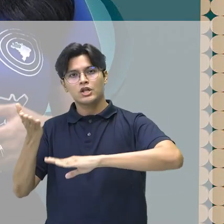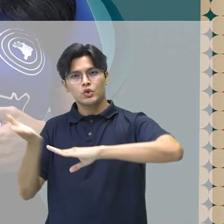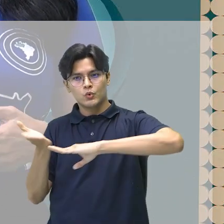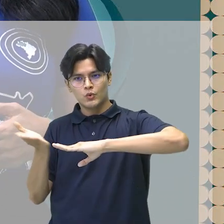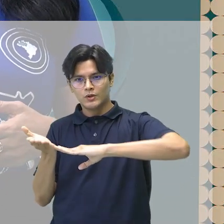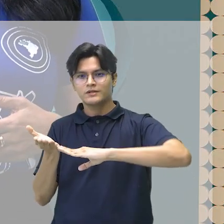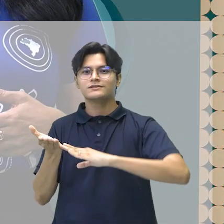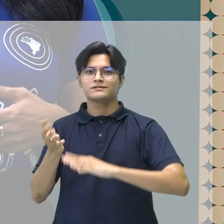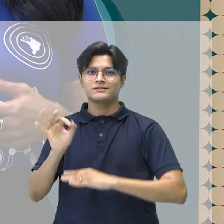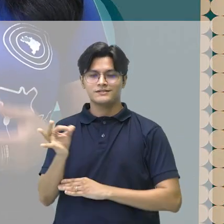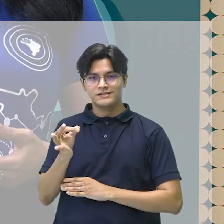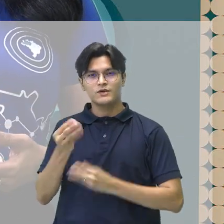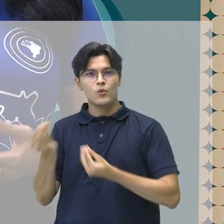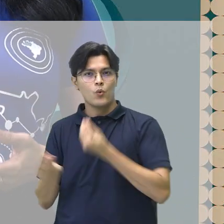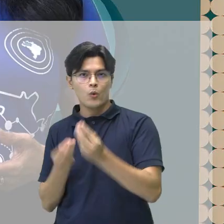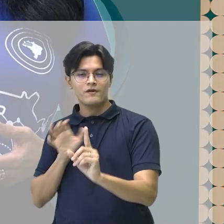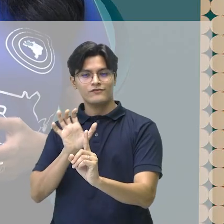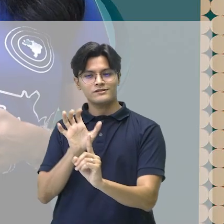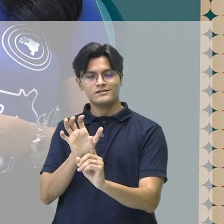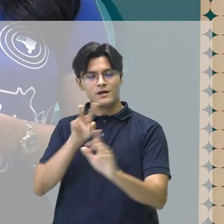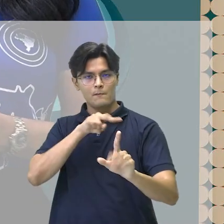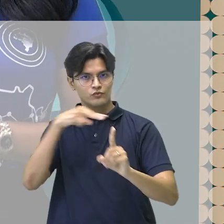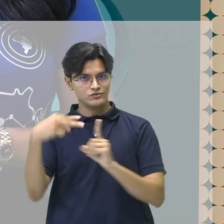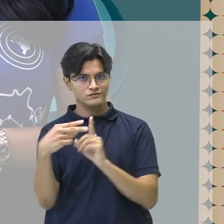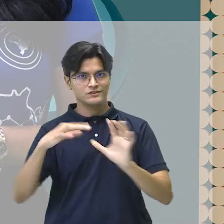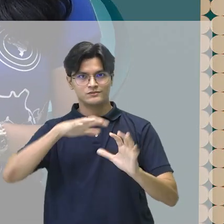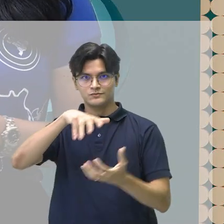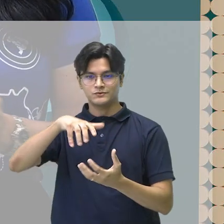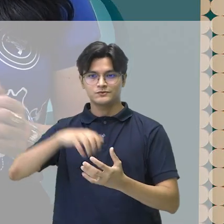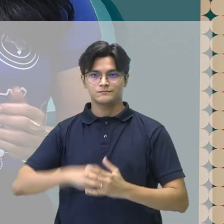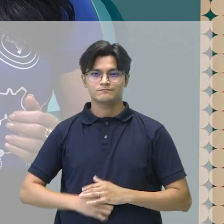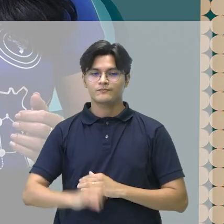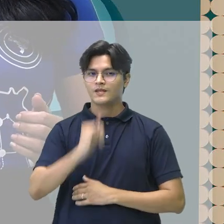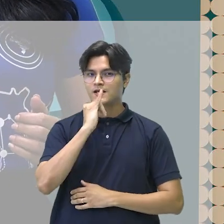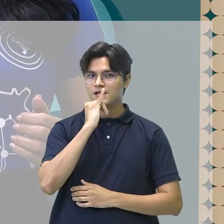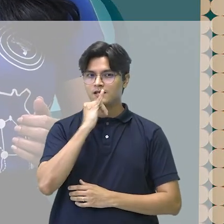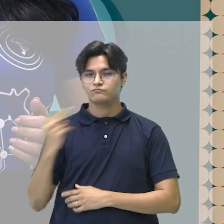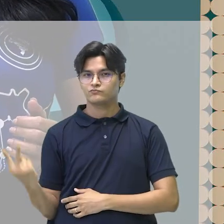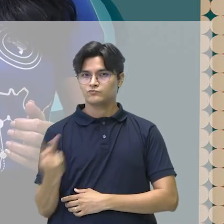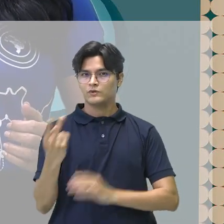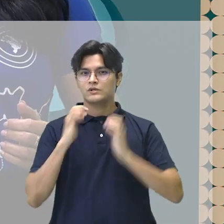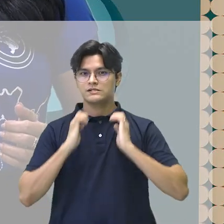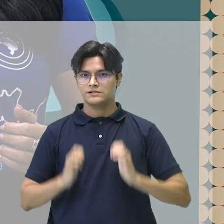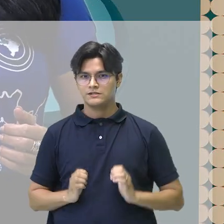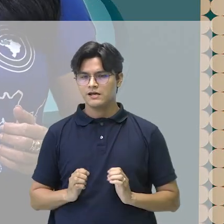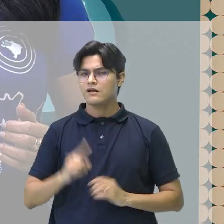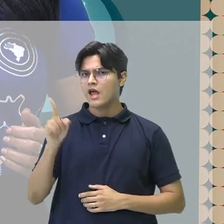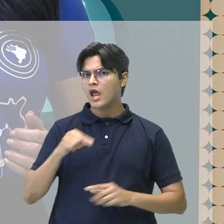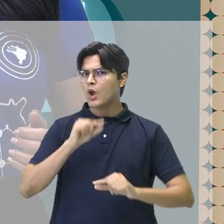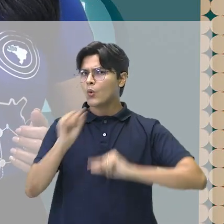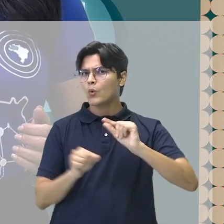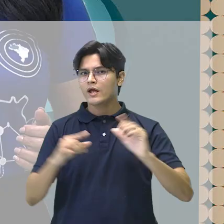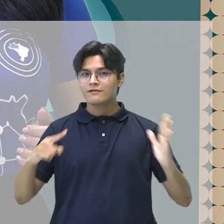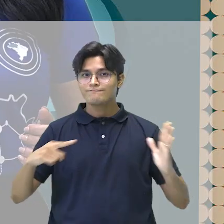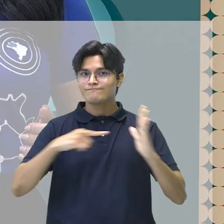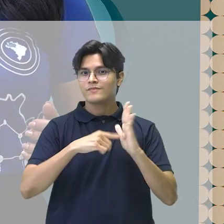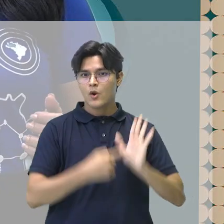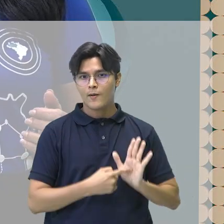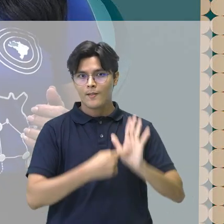como enxergamos o mundo. Por exemplo, os valores éticos são denúncias de